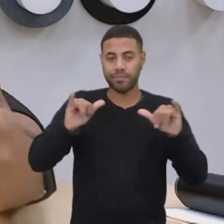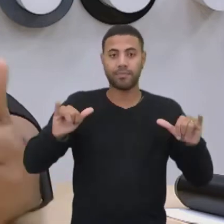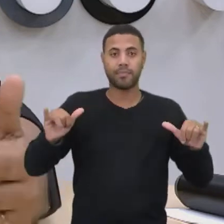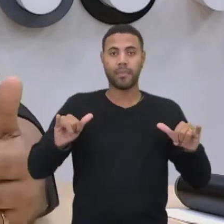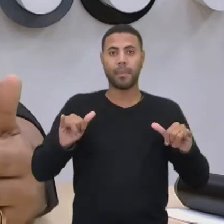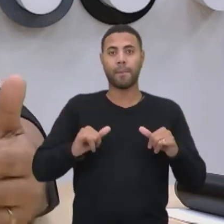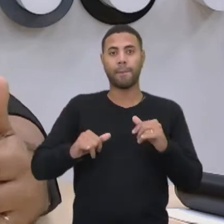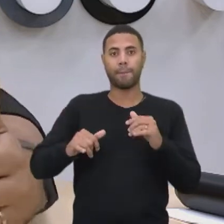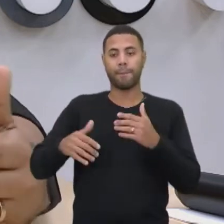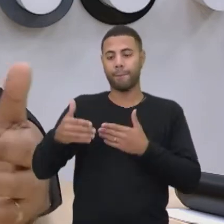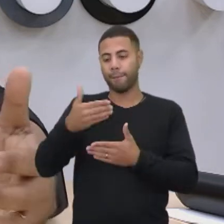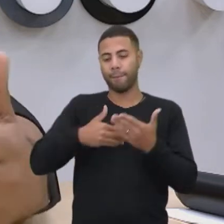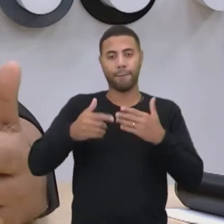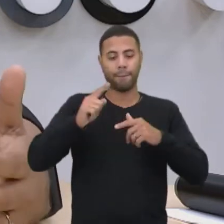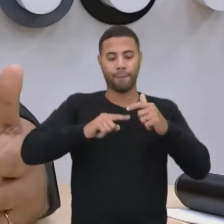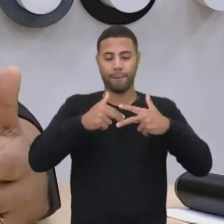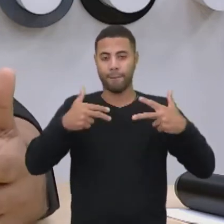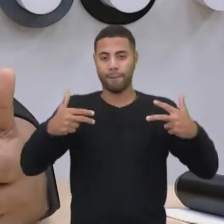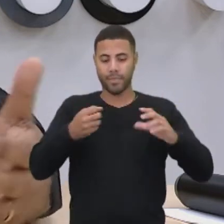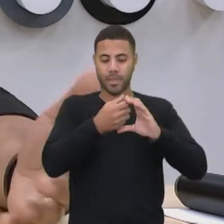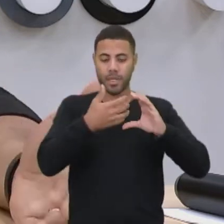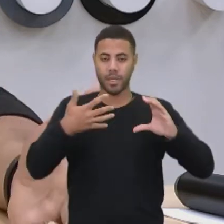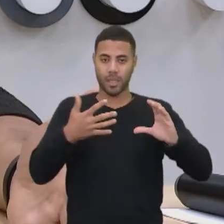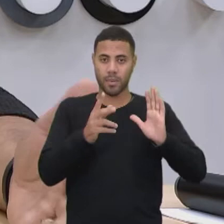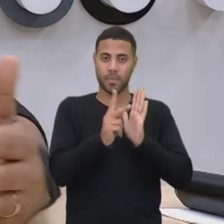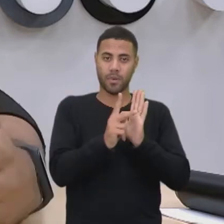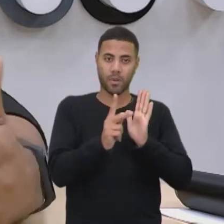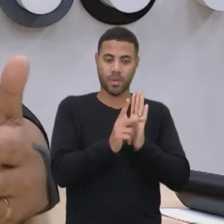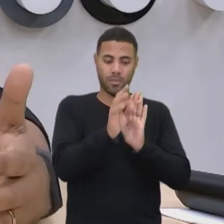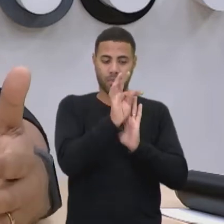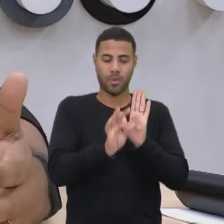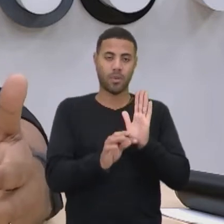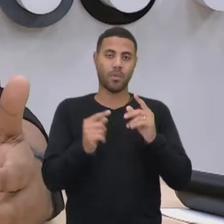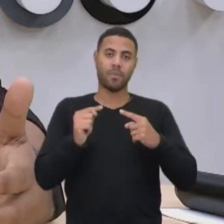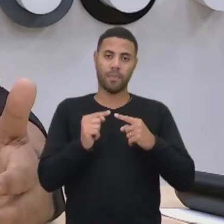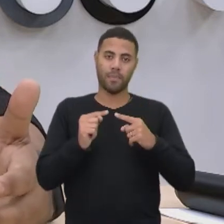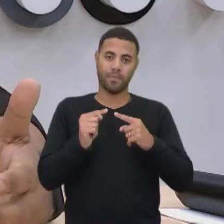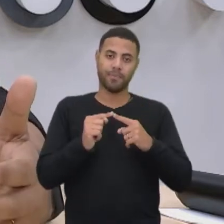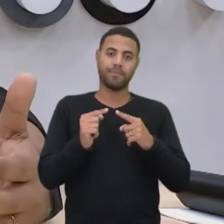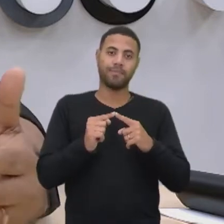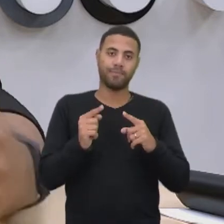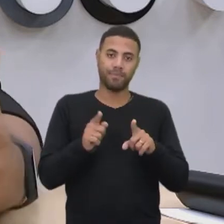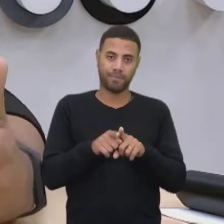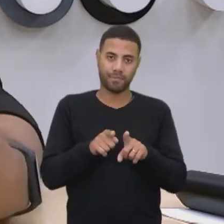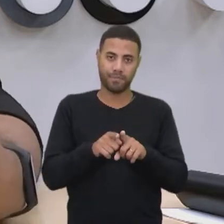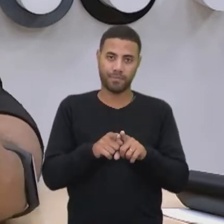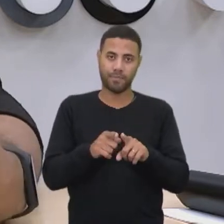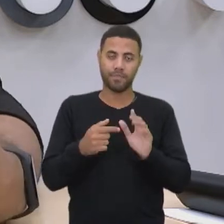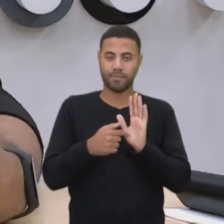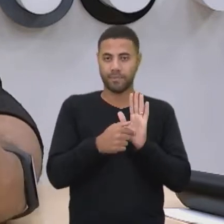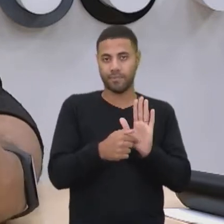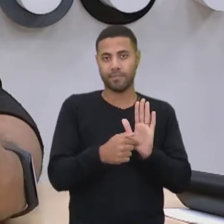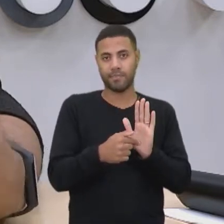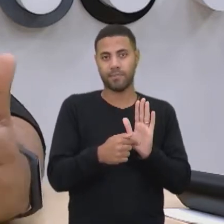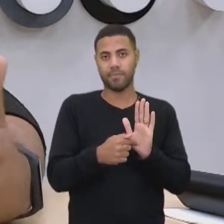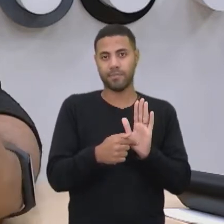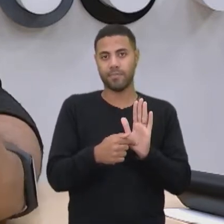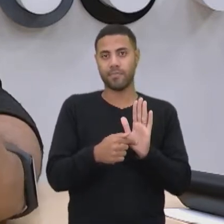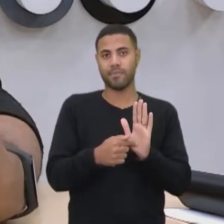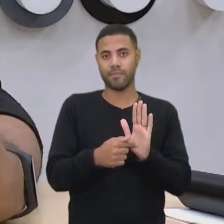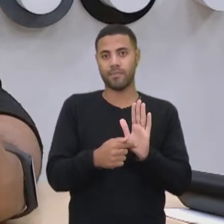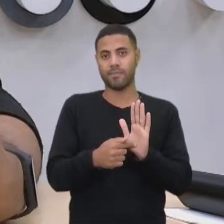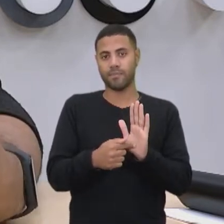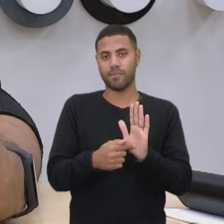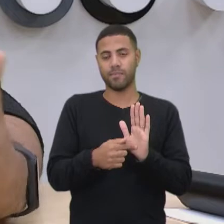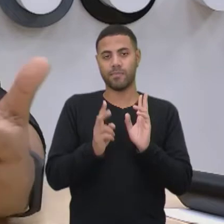propriedades interlocutoras, ou seja, as características que são próprias desse texto ou desse suporte, que geram aí a